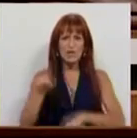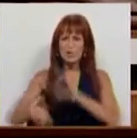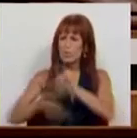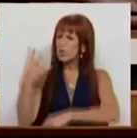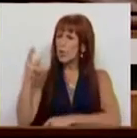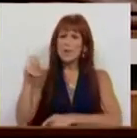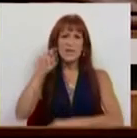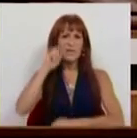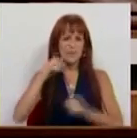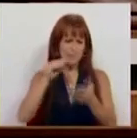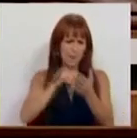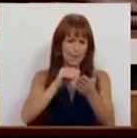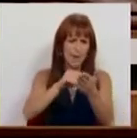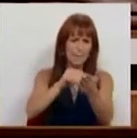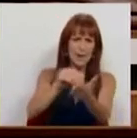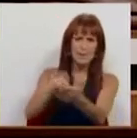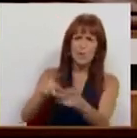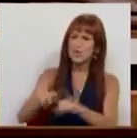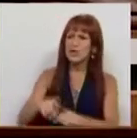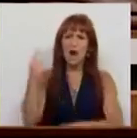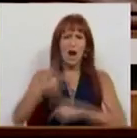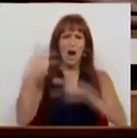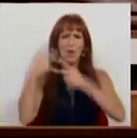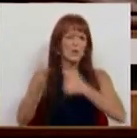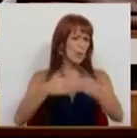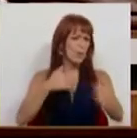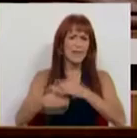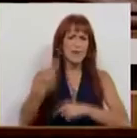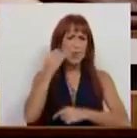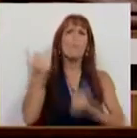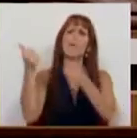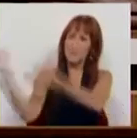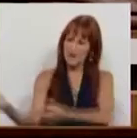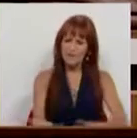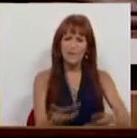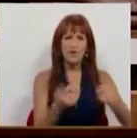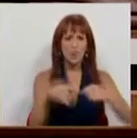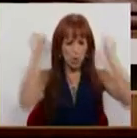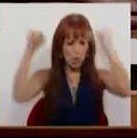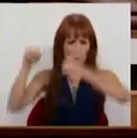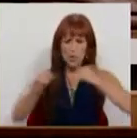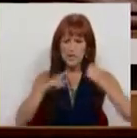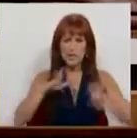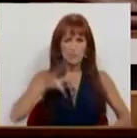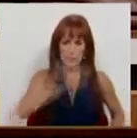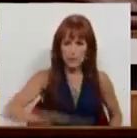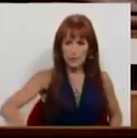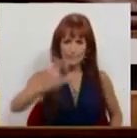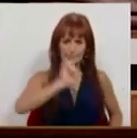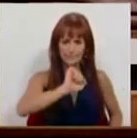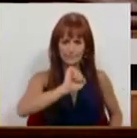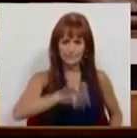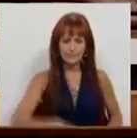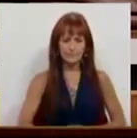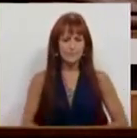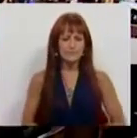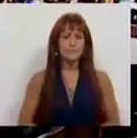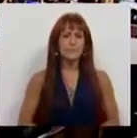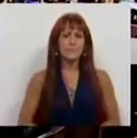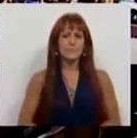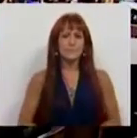a defenderem o empobrecimento e a austeridade custo custar. Bem-vindos a este consenso nacional.